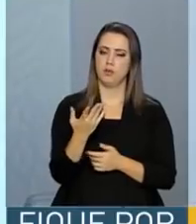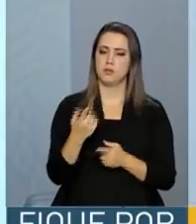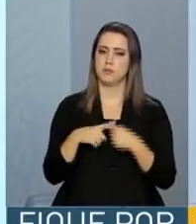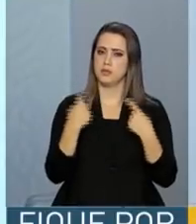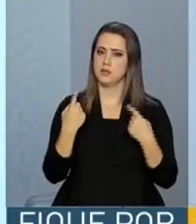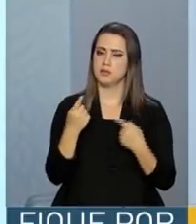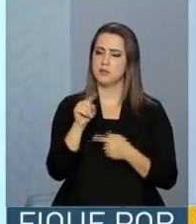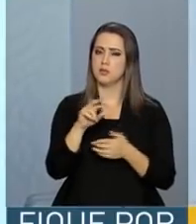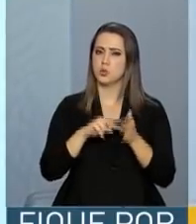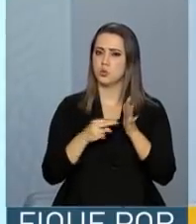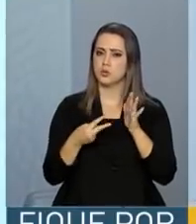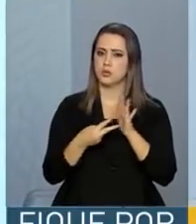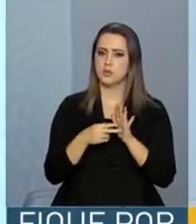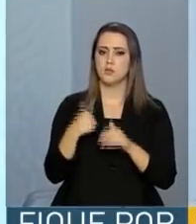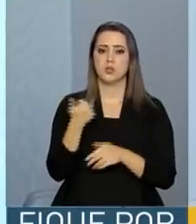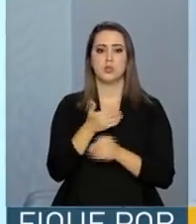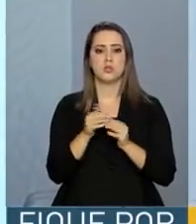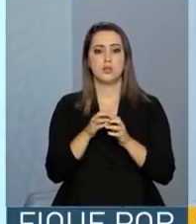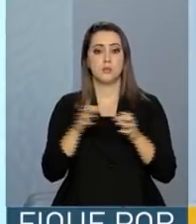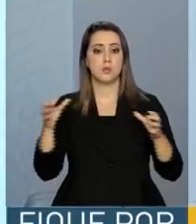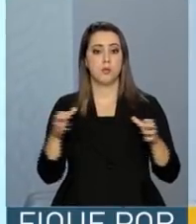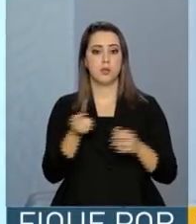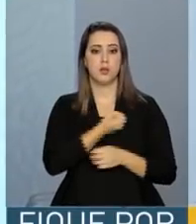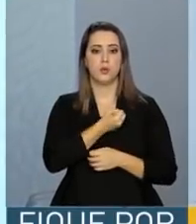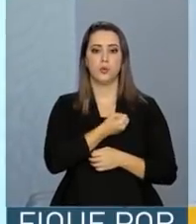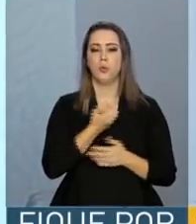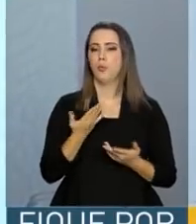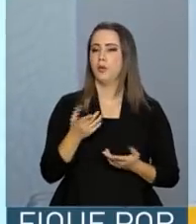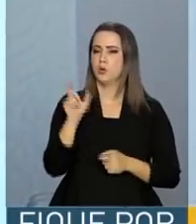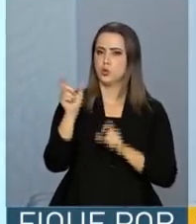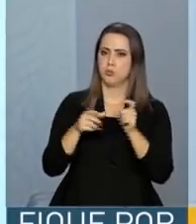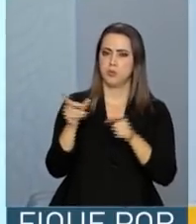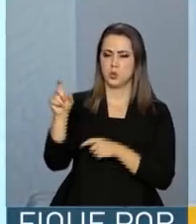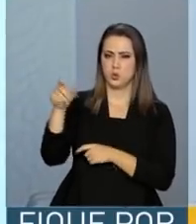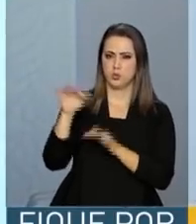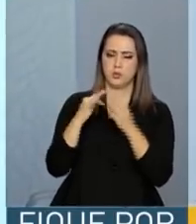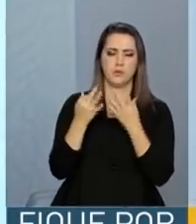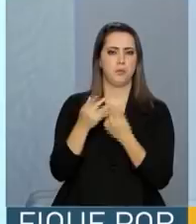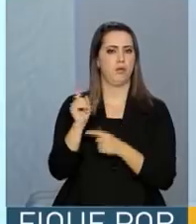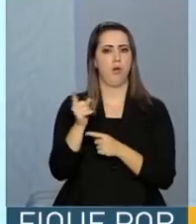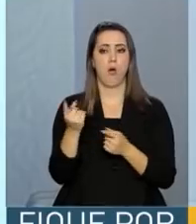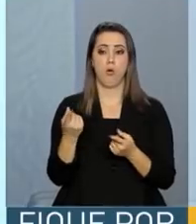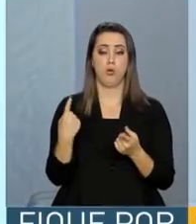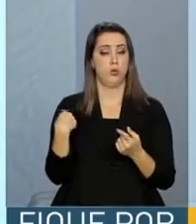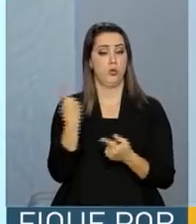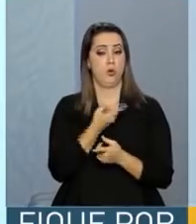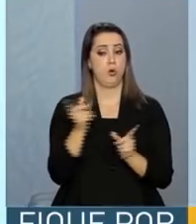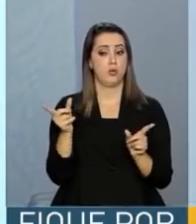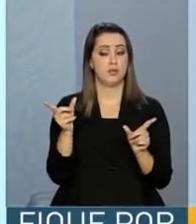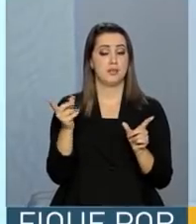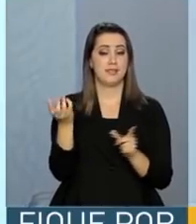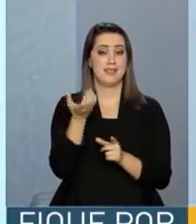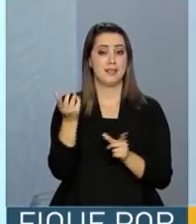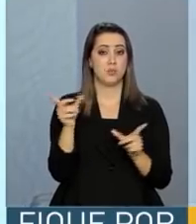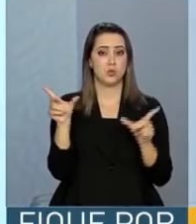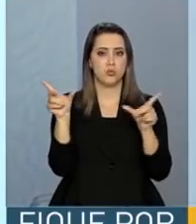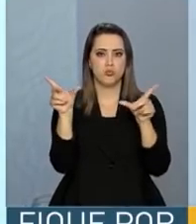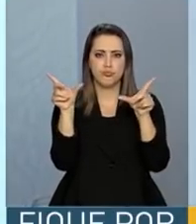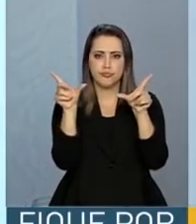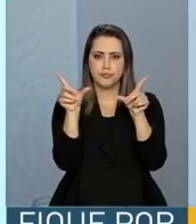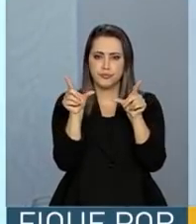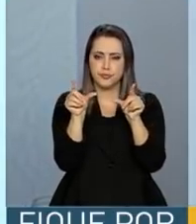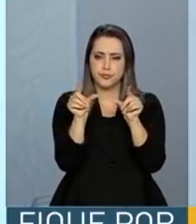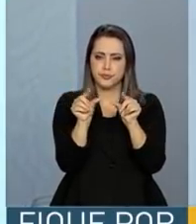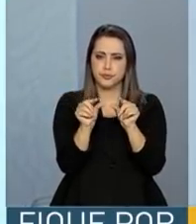que nós queremos ampliar de 14 3 milhões para 20 ou 30 milhões o bolsa família ao contrário o nosso objetivo sérgio